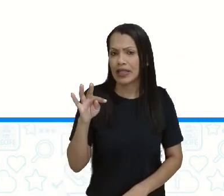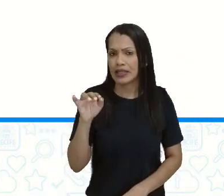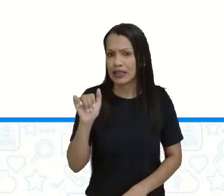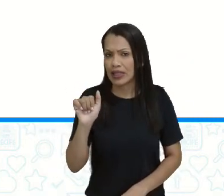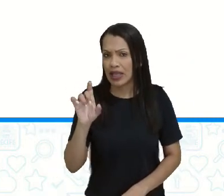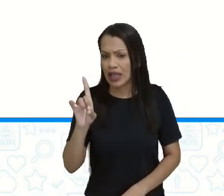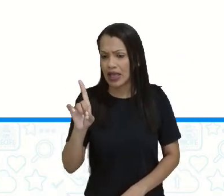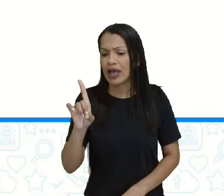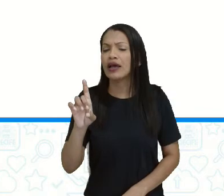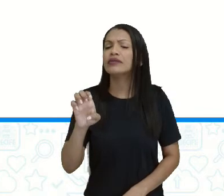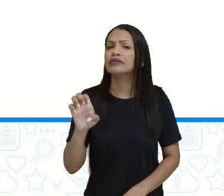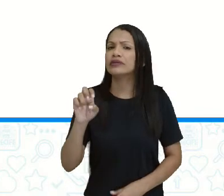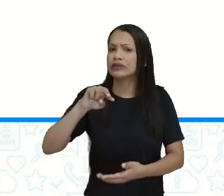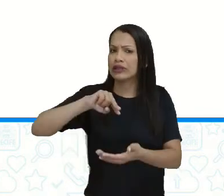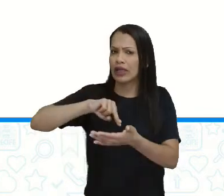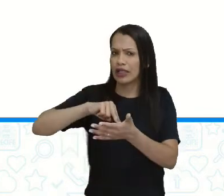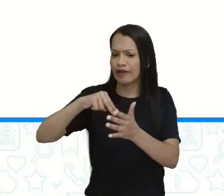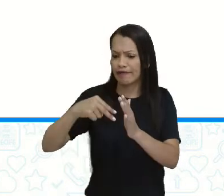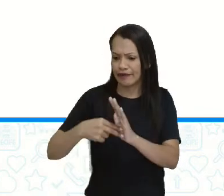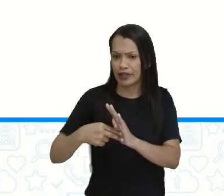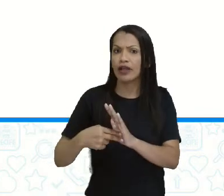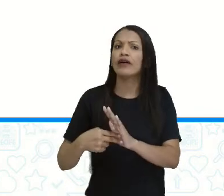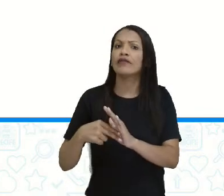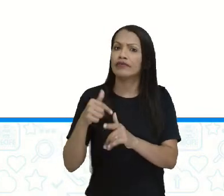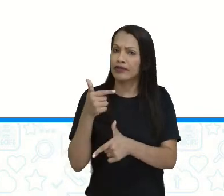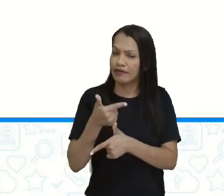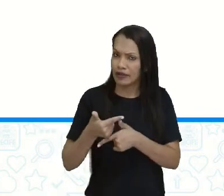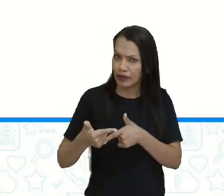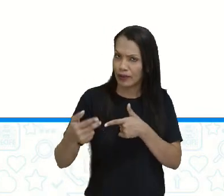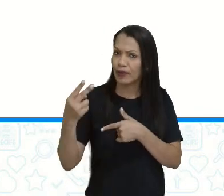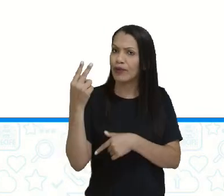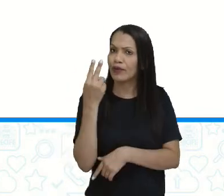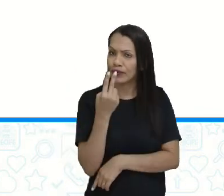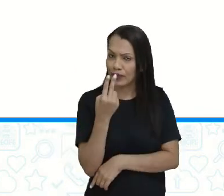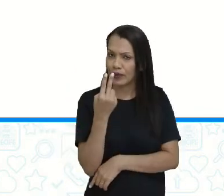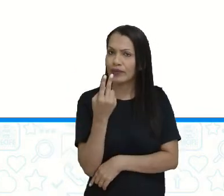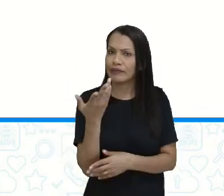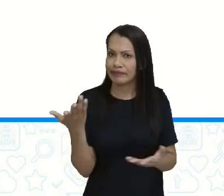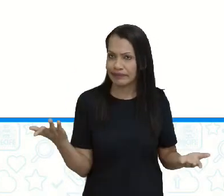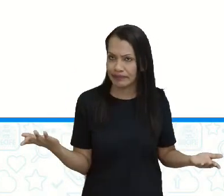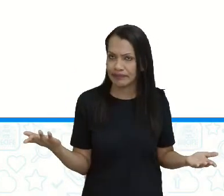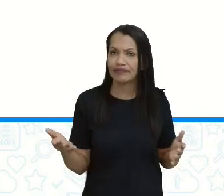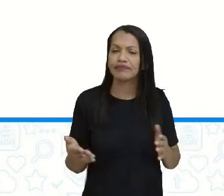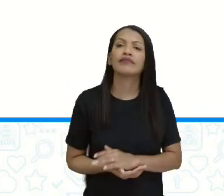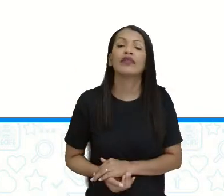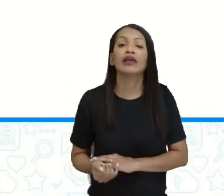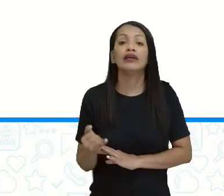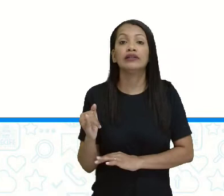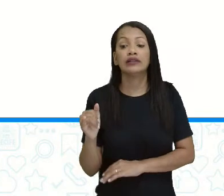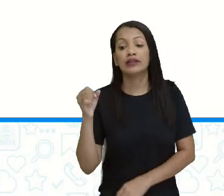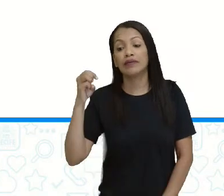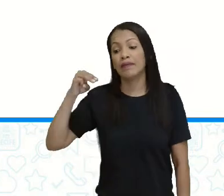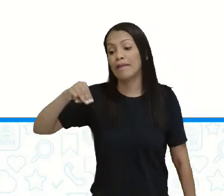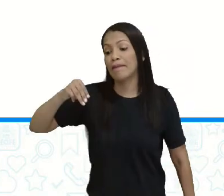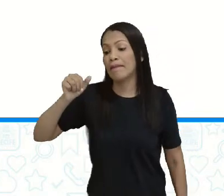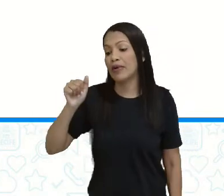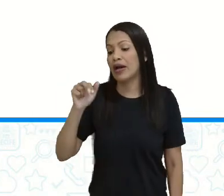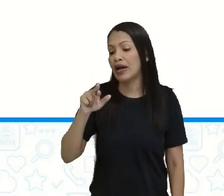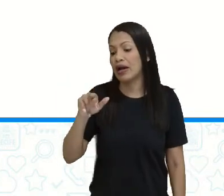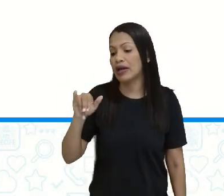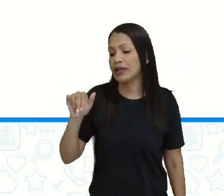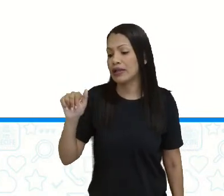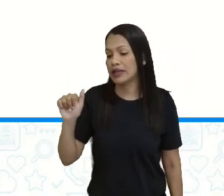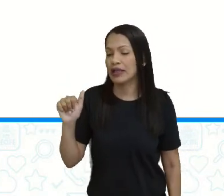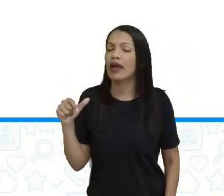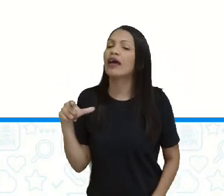problema. Se Maria tem 18 figurinhas e Sara tem a metade dessa quantidade, que quantidade é